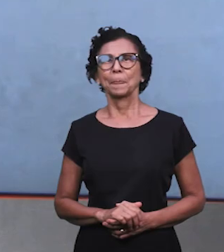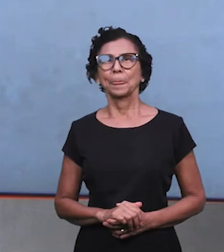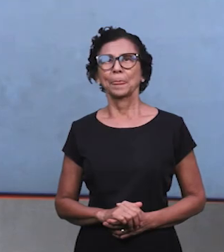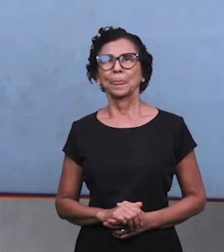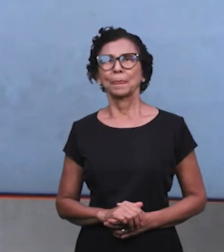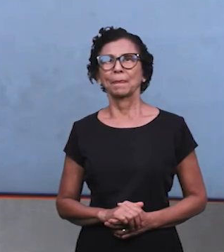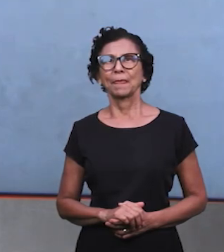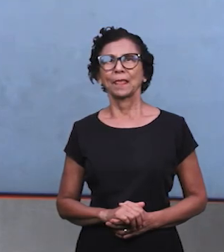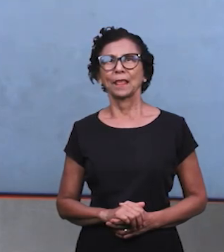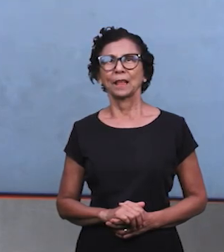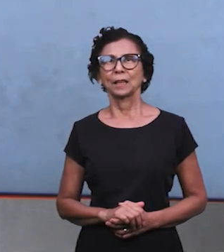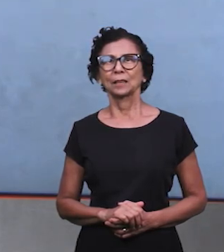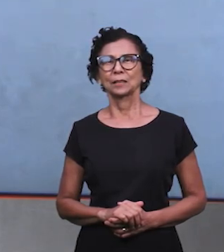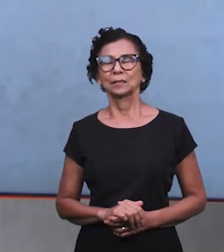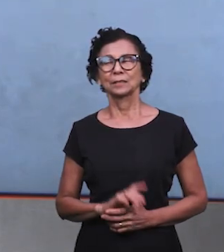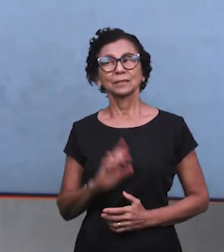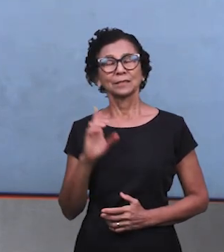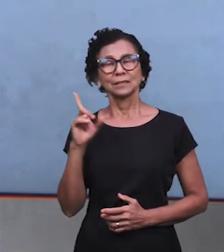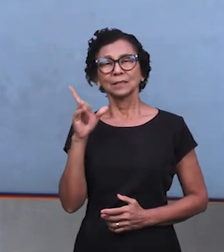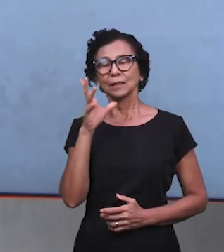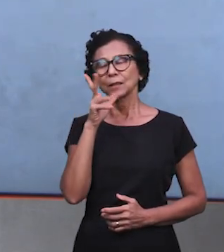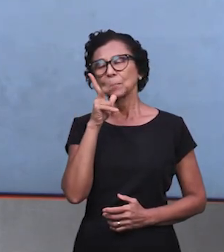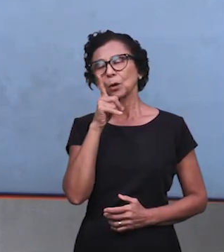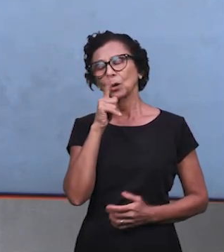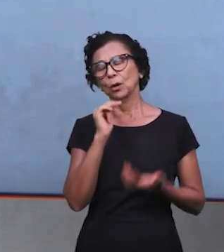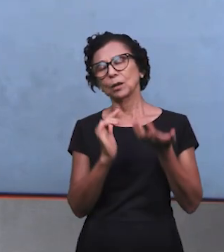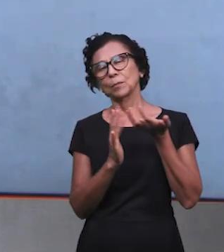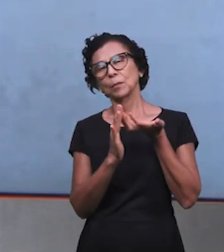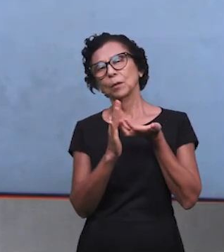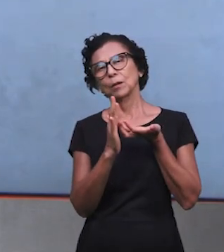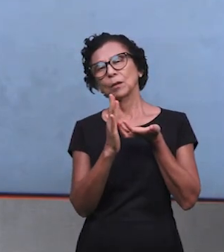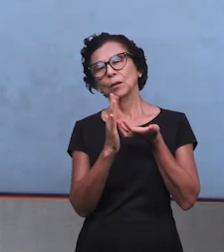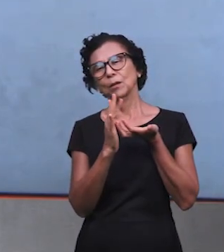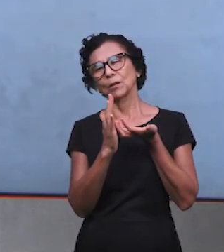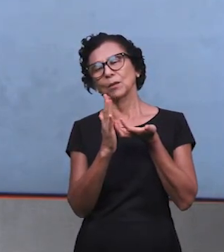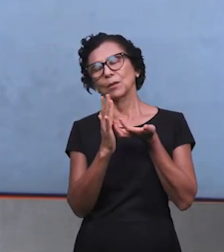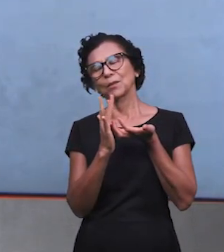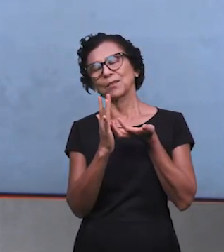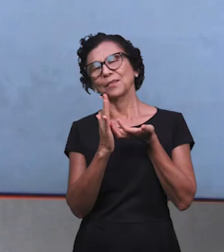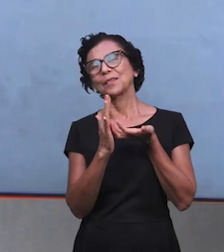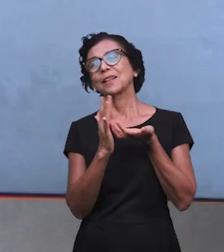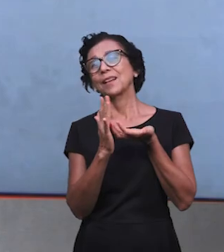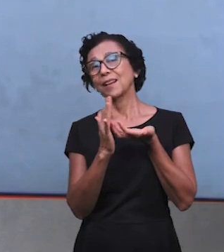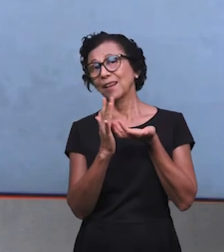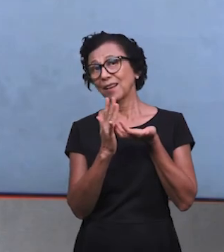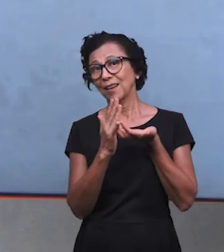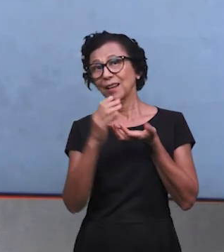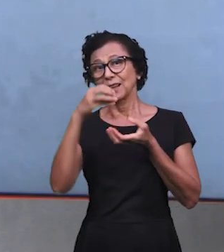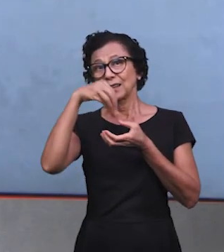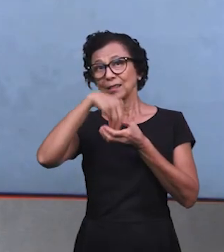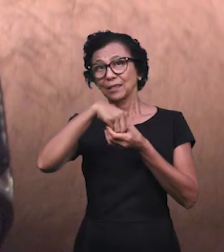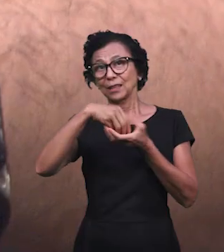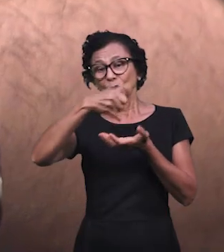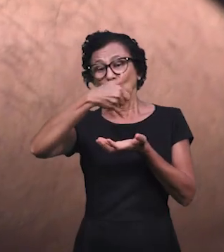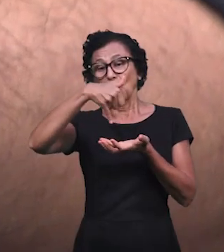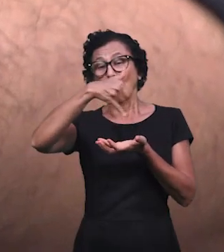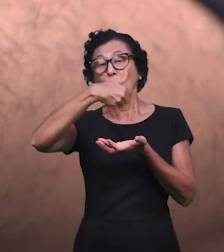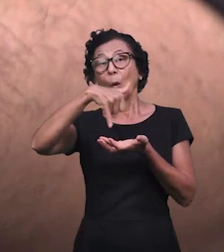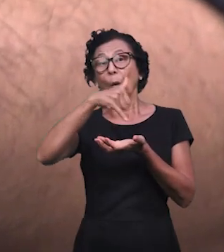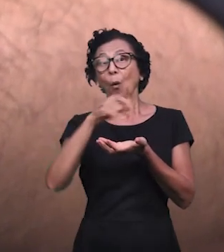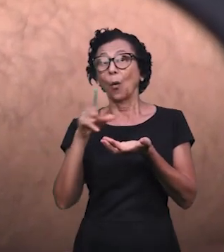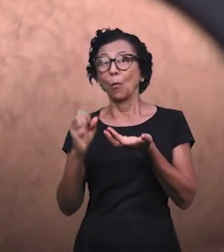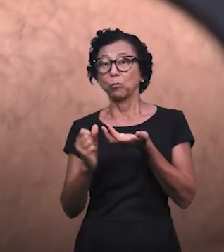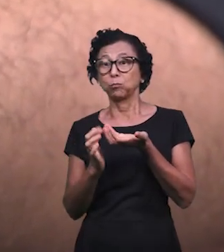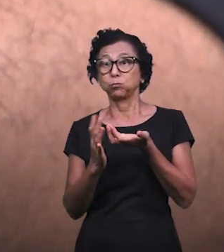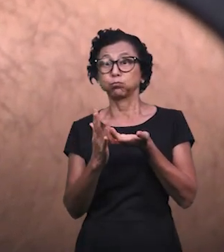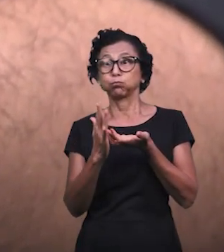Olha só. Essa aqui, ó, ela vai demorar muito mais tempo para apagar, porque ela tem o óleo, tá vendo o tempão? E olha a chama, como a chama